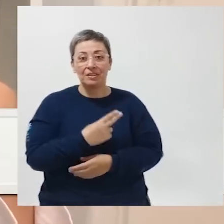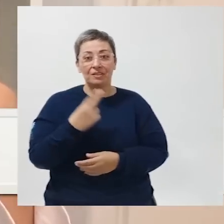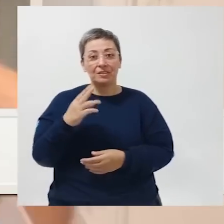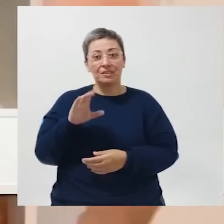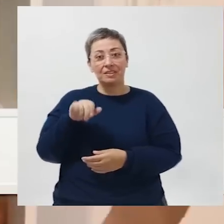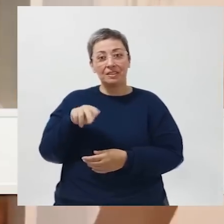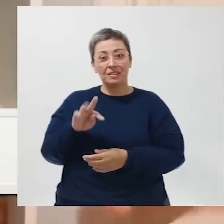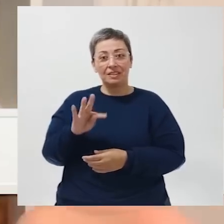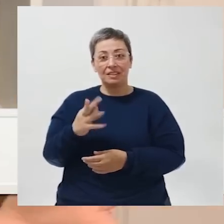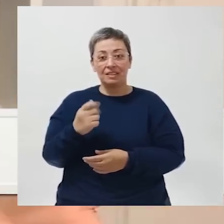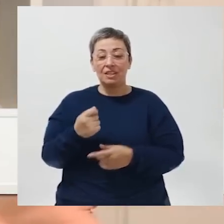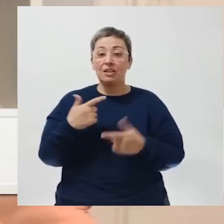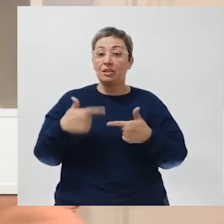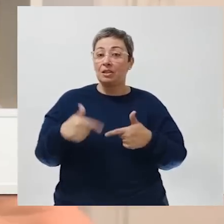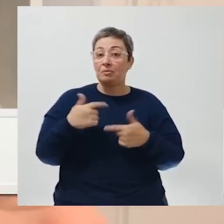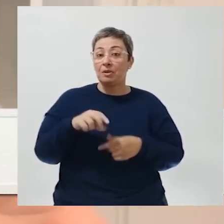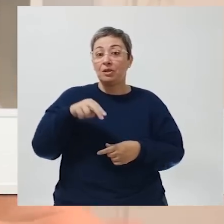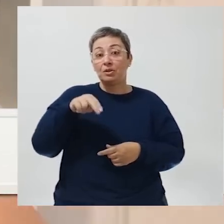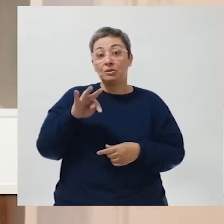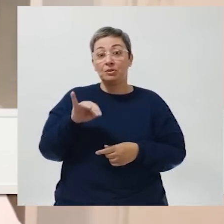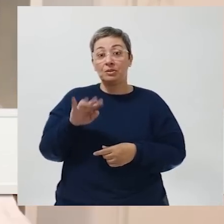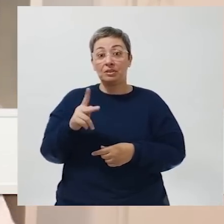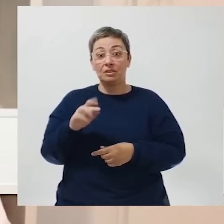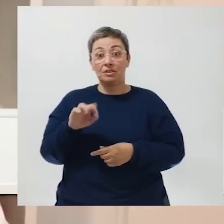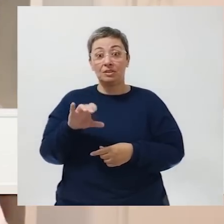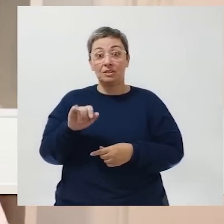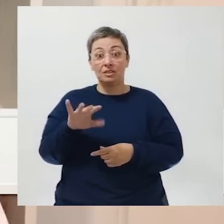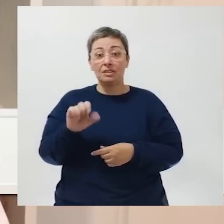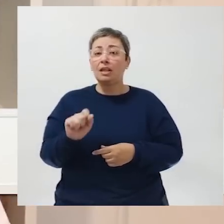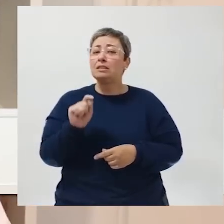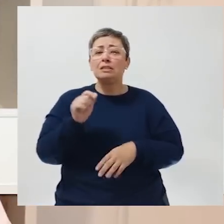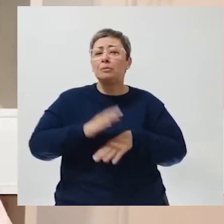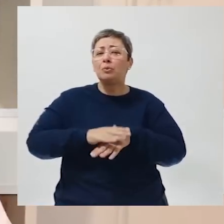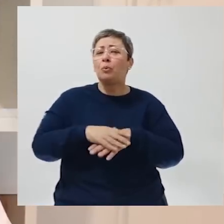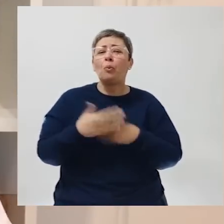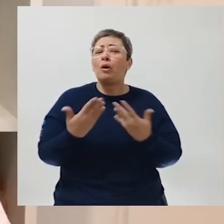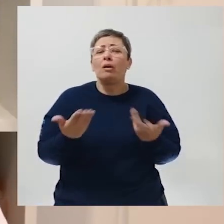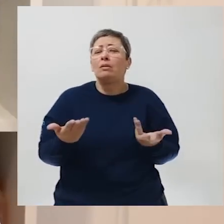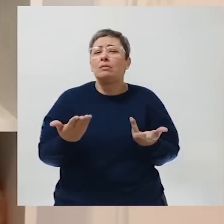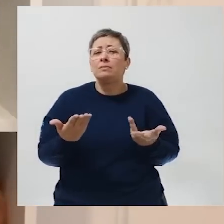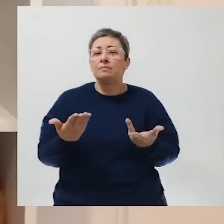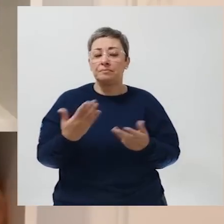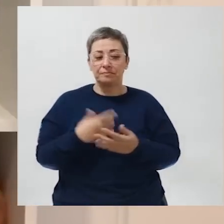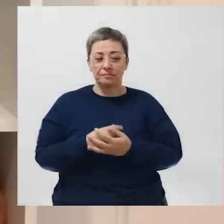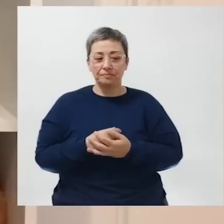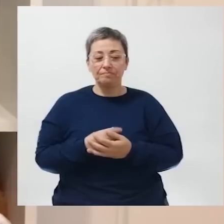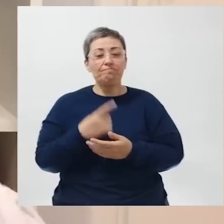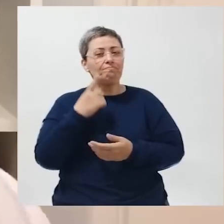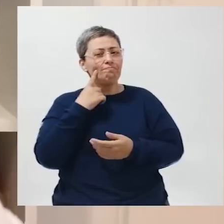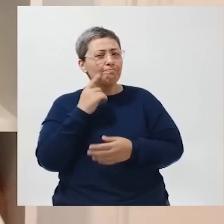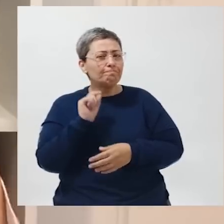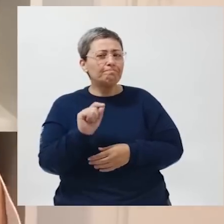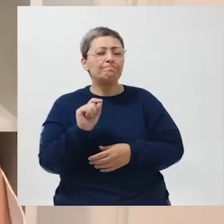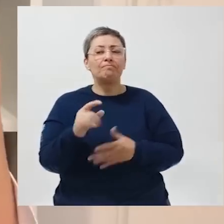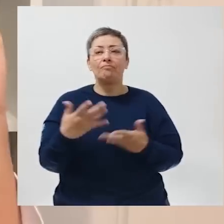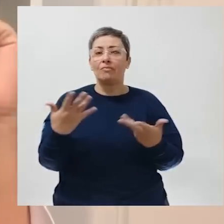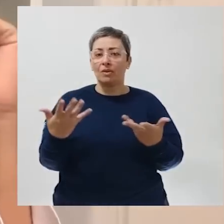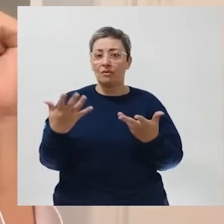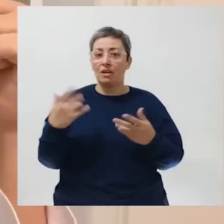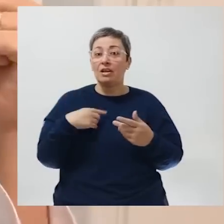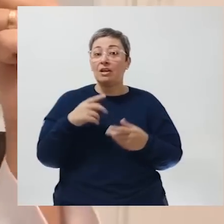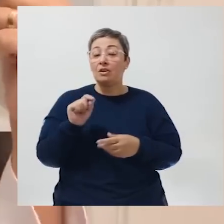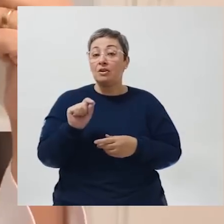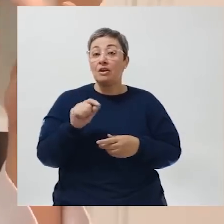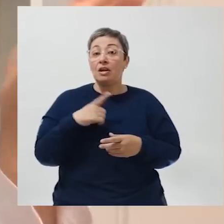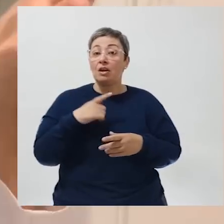é Cíntia, eu sou nutricionista. E você sabe o que uma nutricionista faz? Vamos lá! Hoje